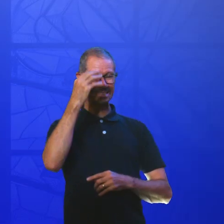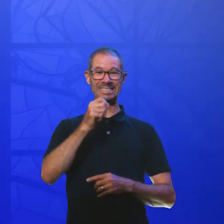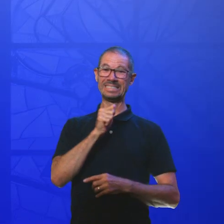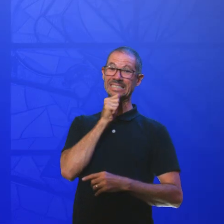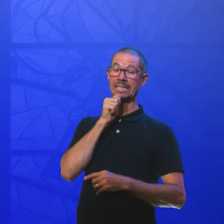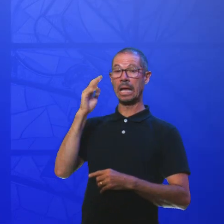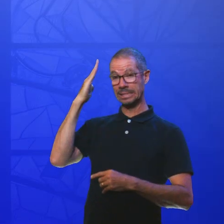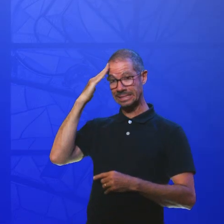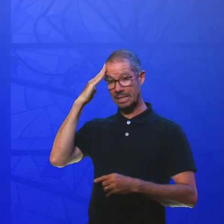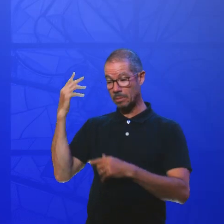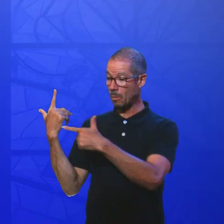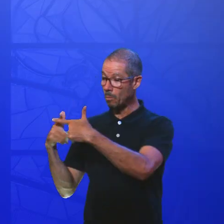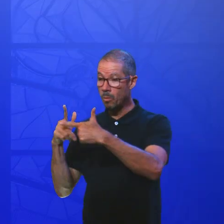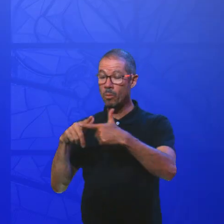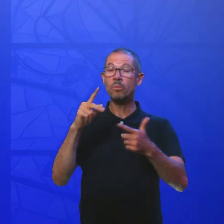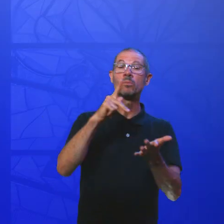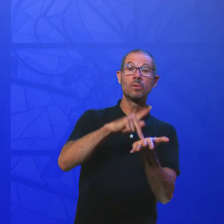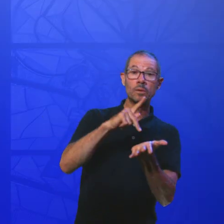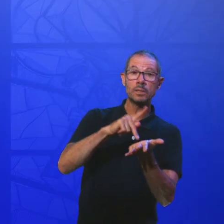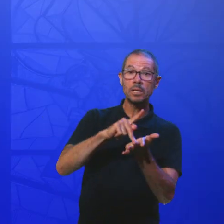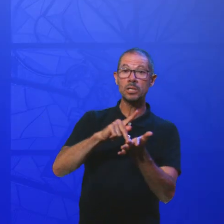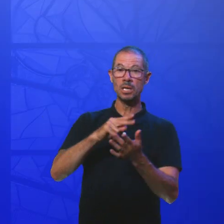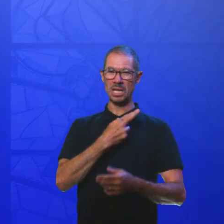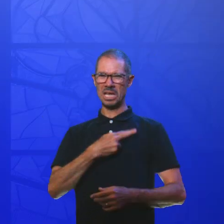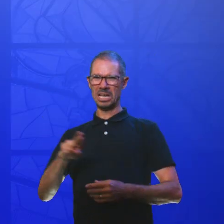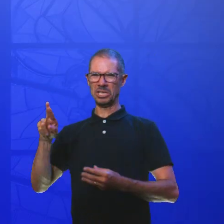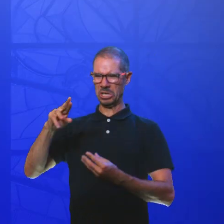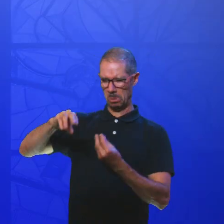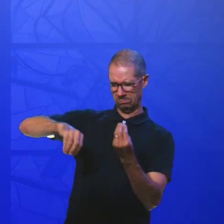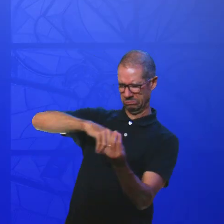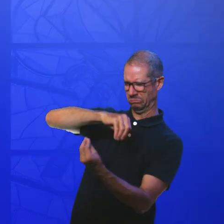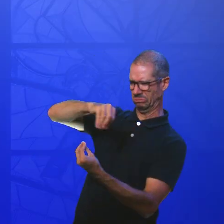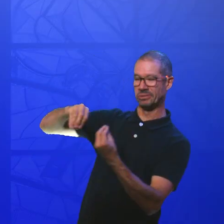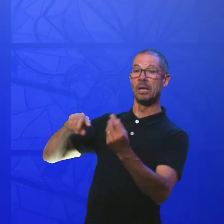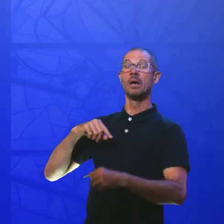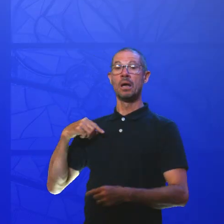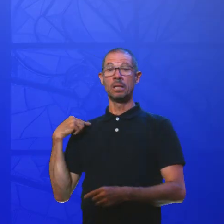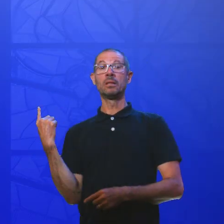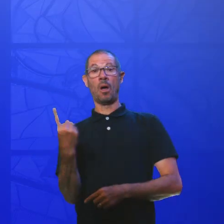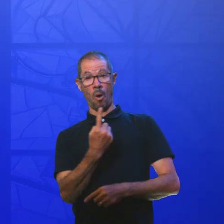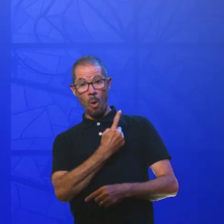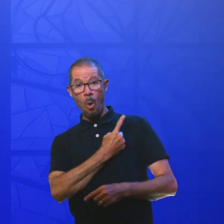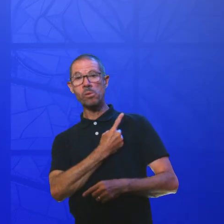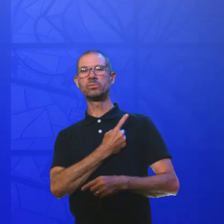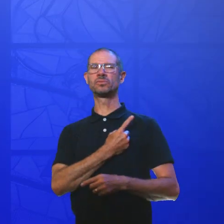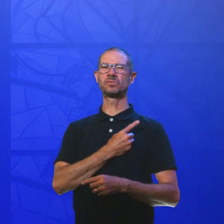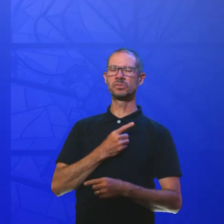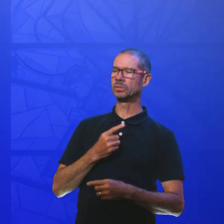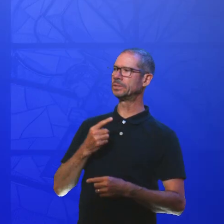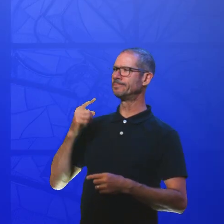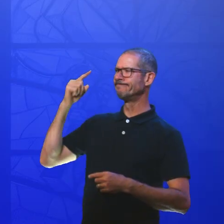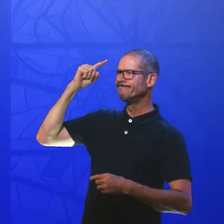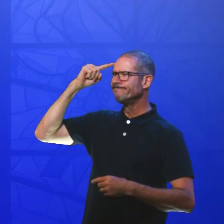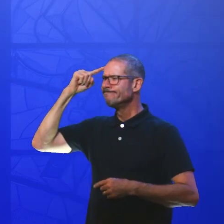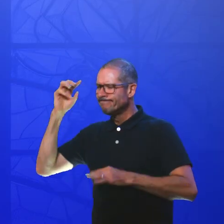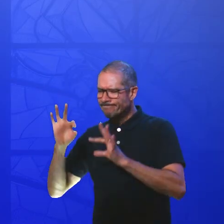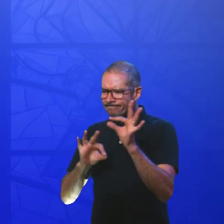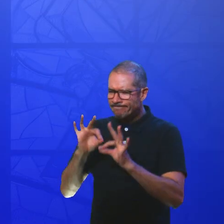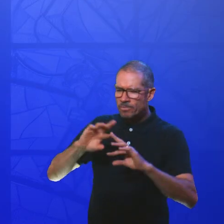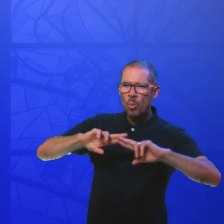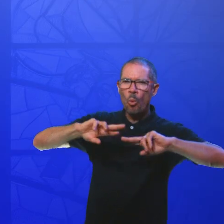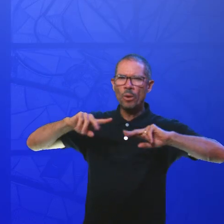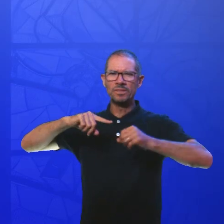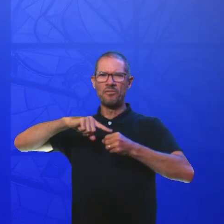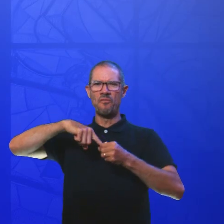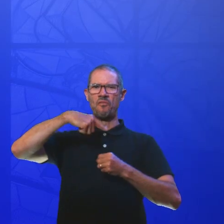sabe, o problema, na verdade, do sincretismo é que muitas vezes nós vamos trazendo os nossos receios, coisas que vemos